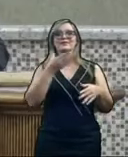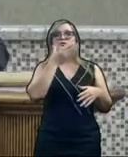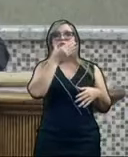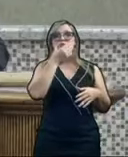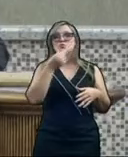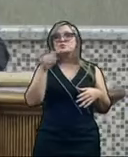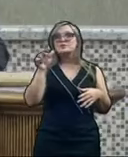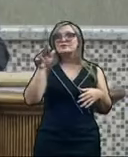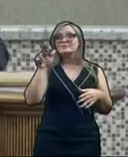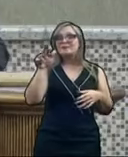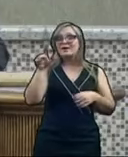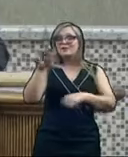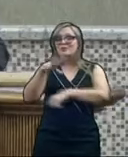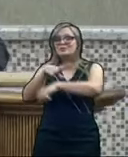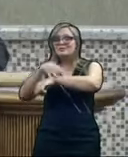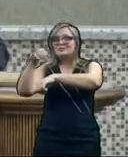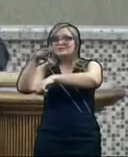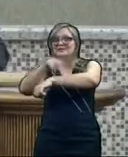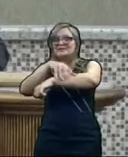morte